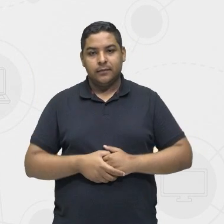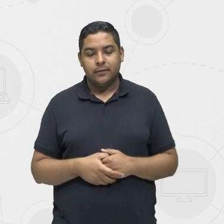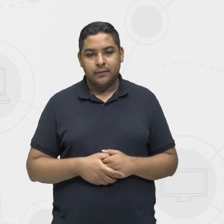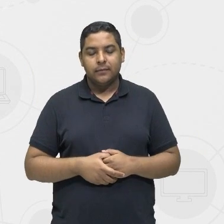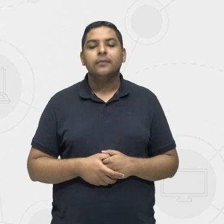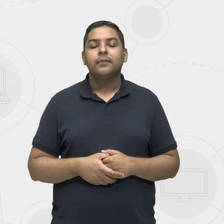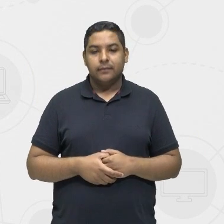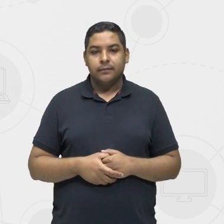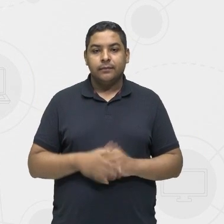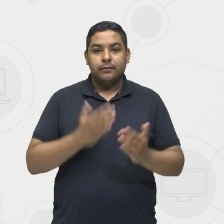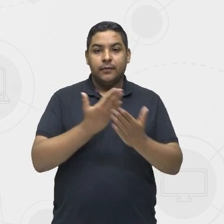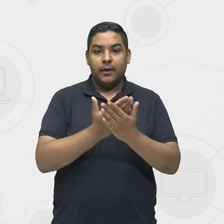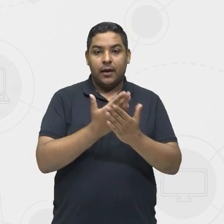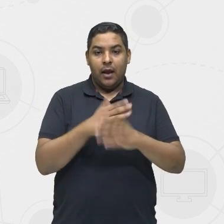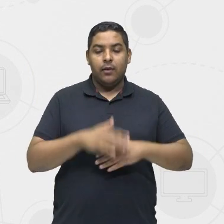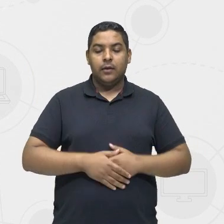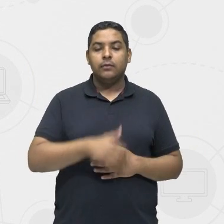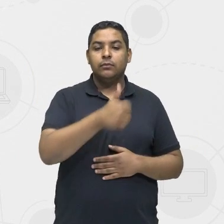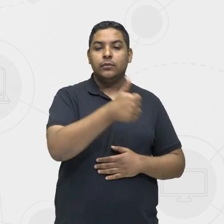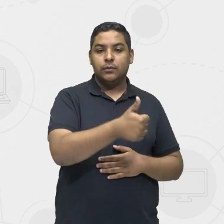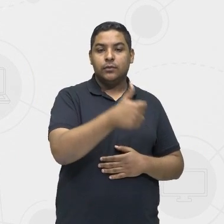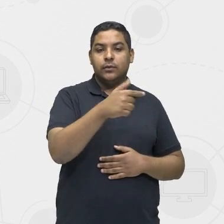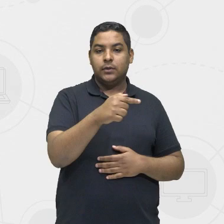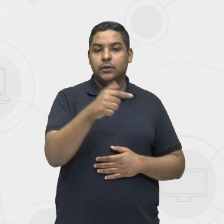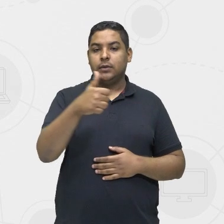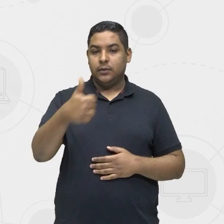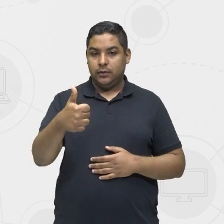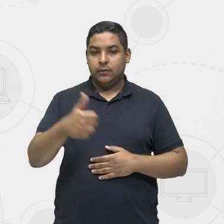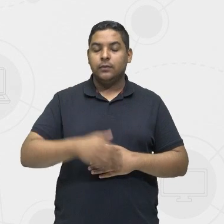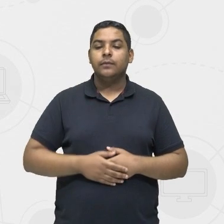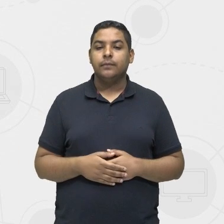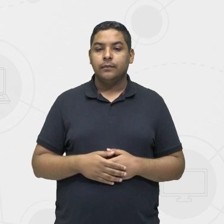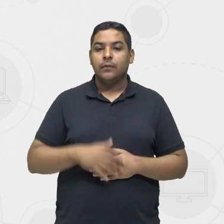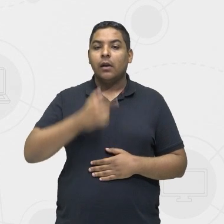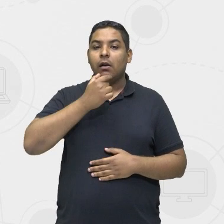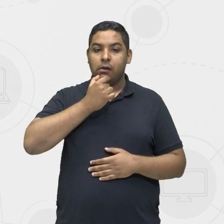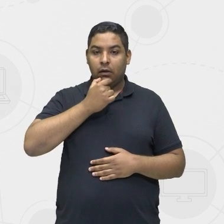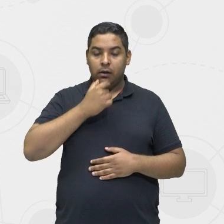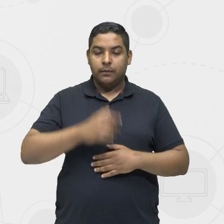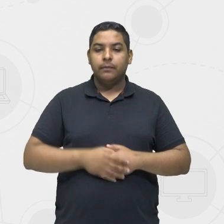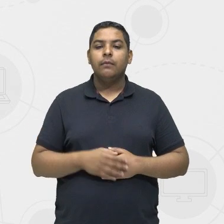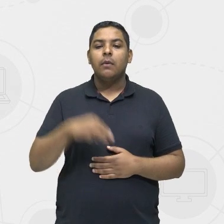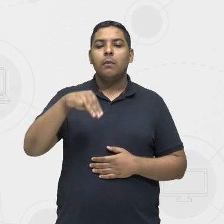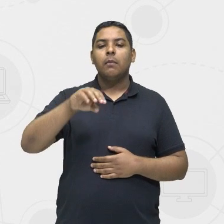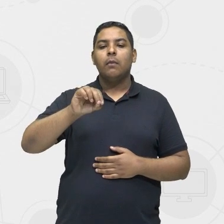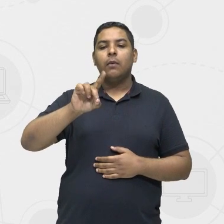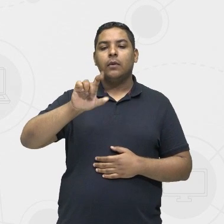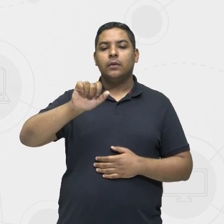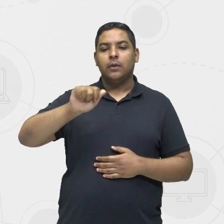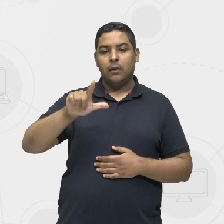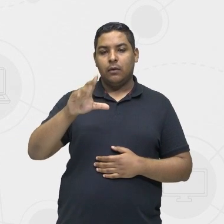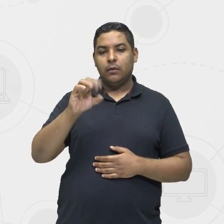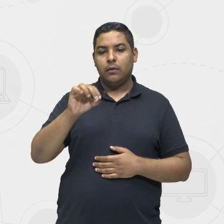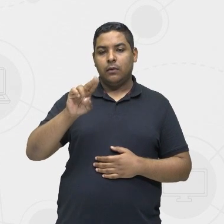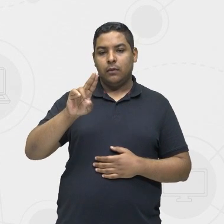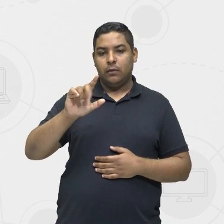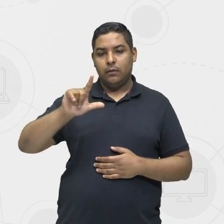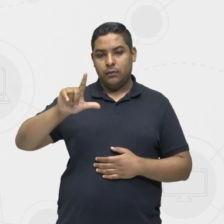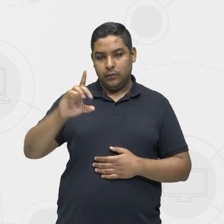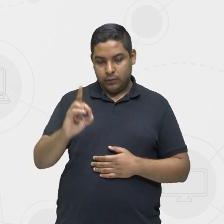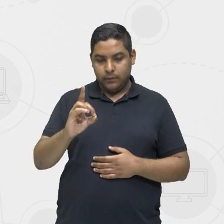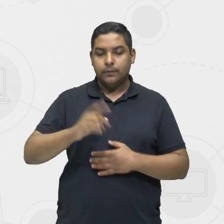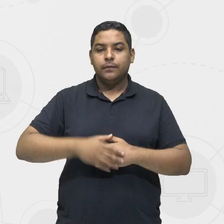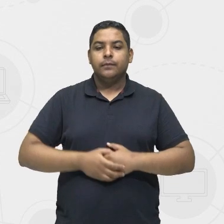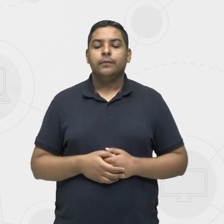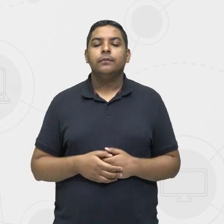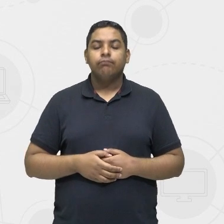Olha só, então na aula, 171, nós temos então, de língua inglesa, o modal could, que é um verbo modal, como nós